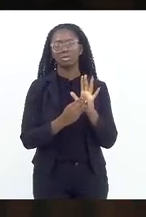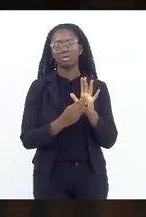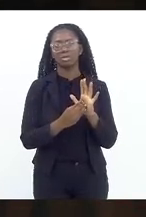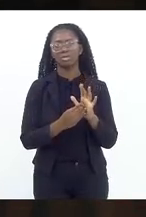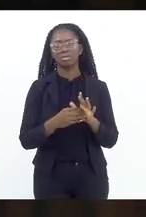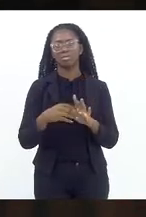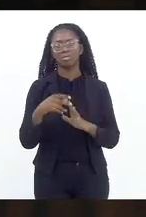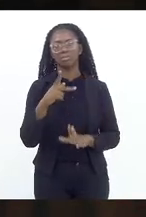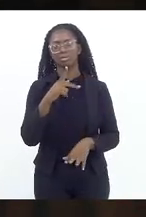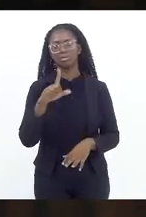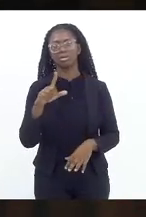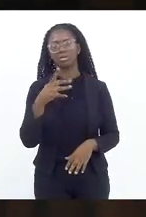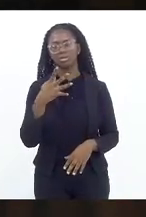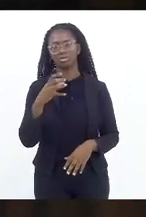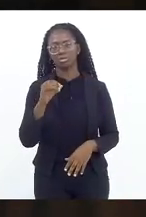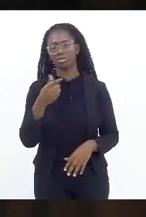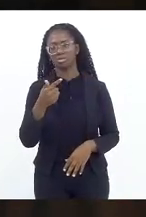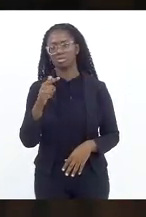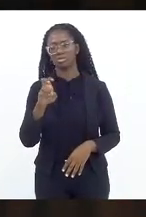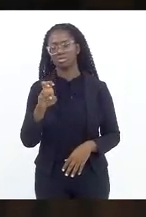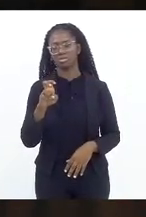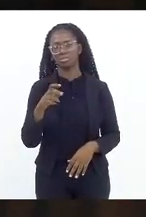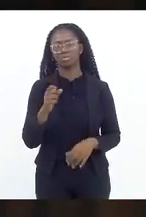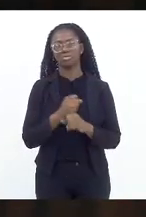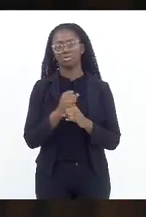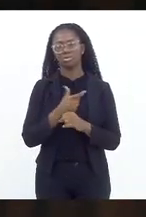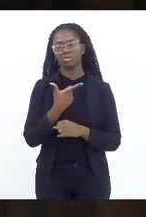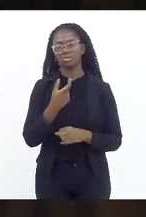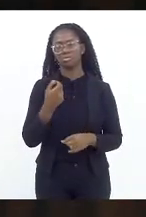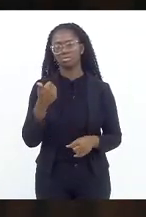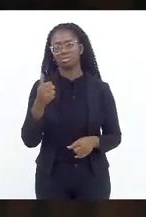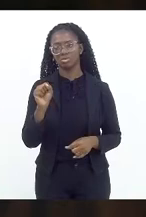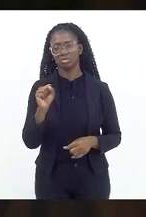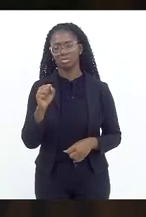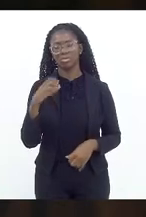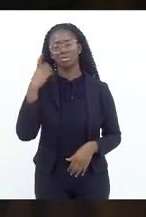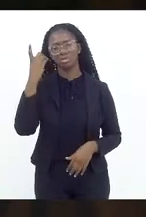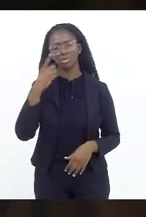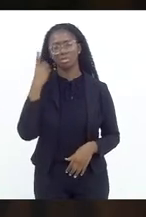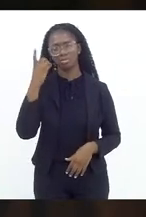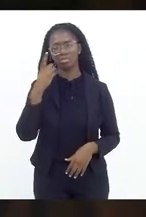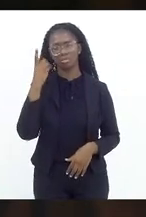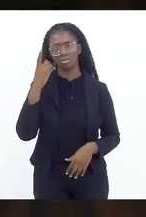o projeto de lei 4075/2018 da deputada